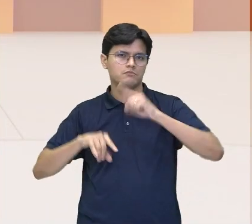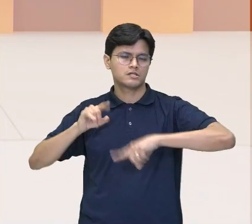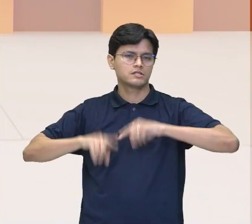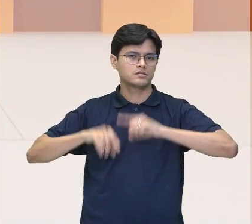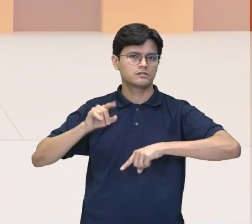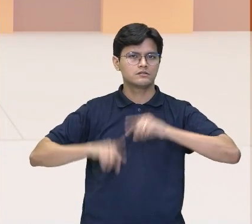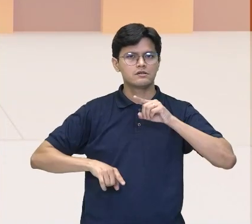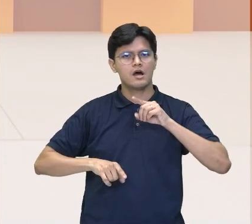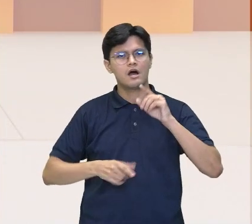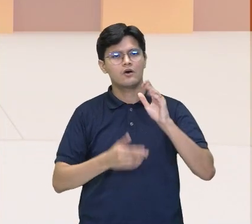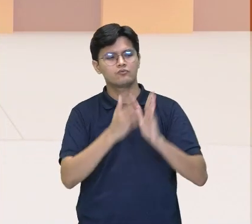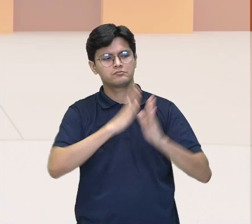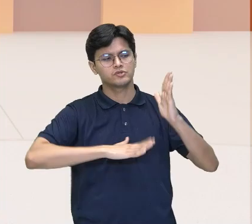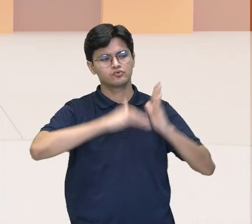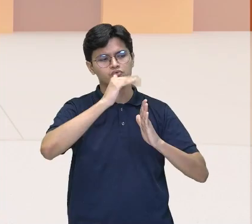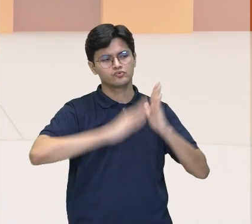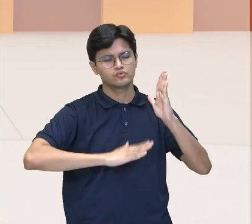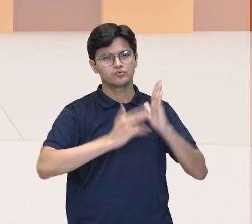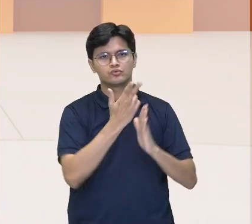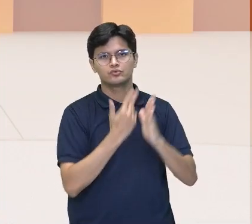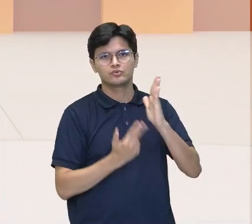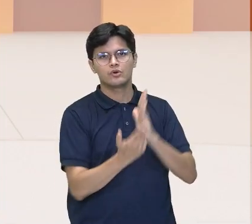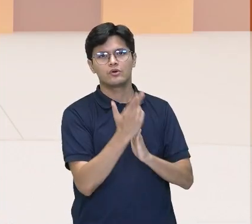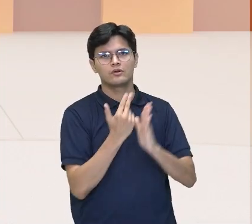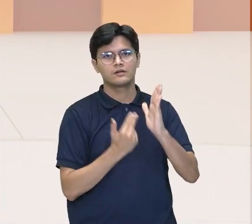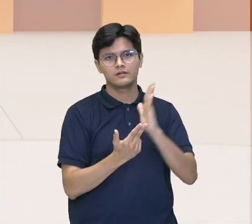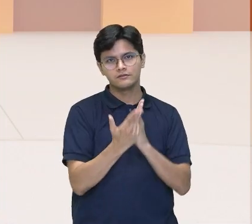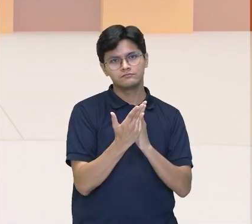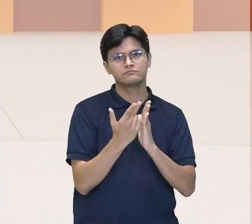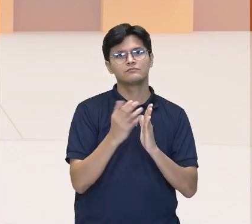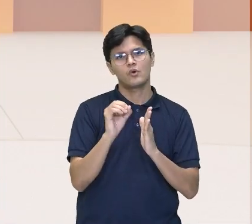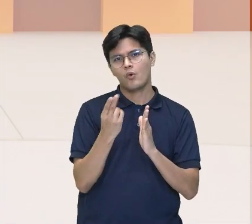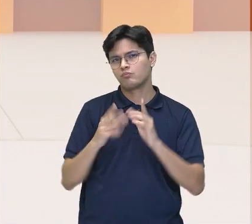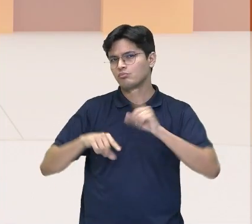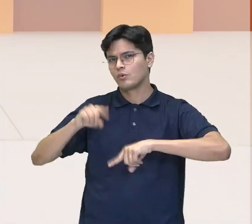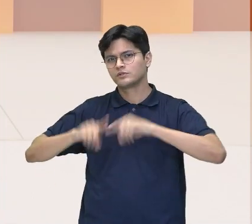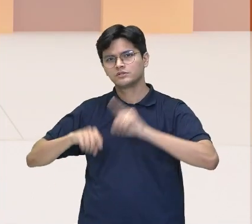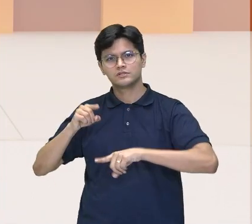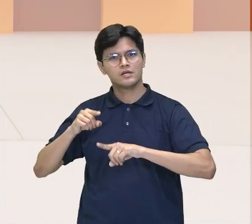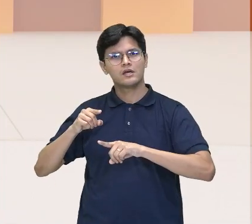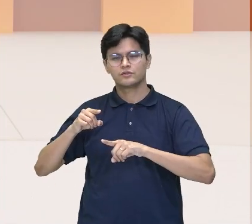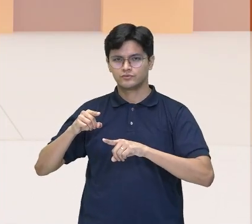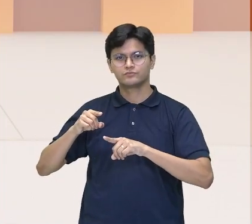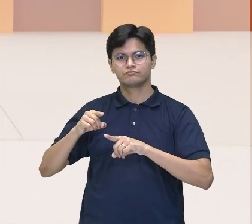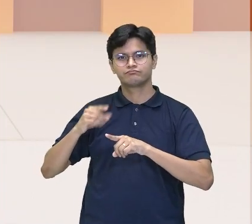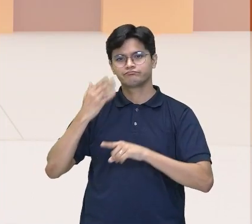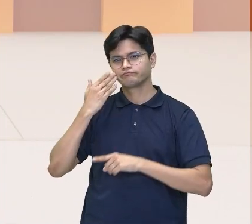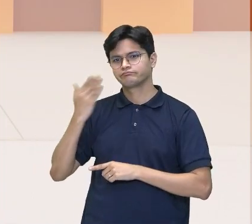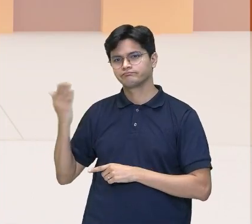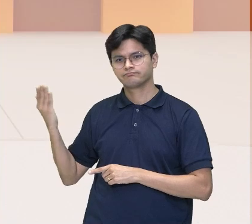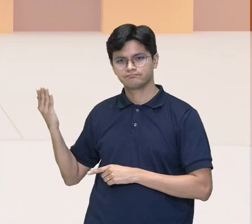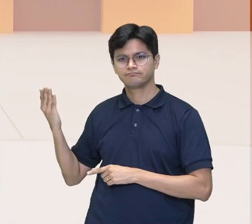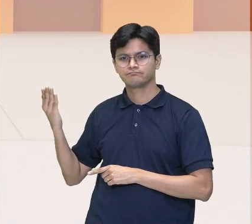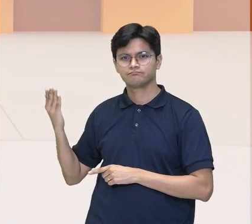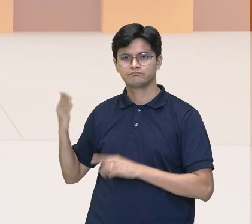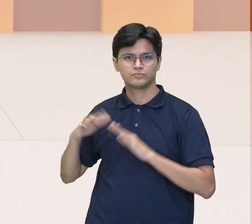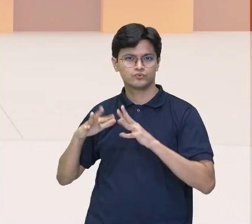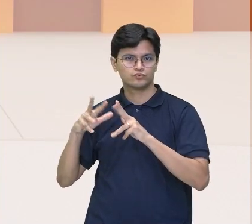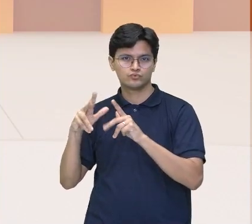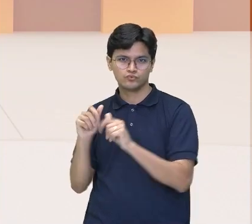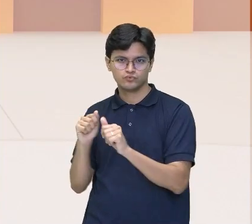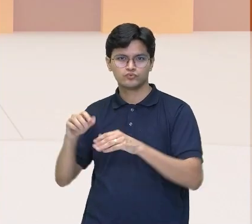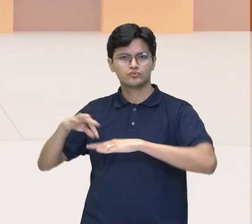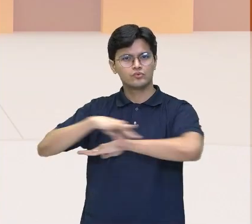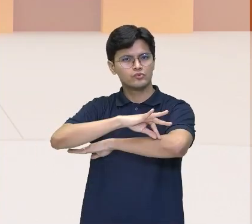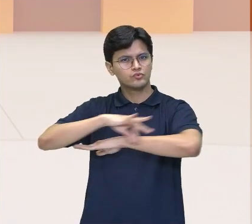uma pintura, seja um desenho, tudo aquilo, né, seja objetos, né, da arquitetura,